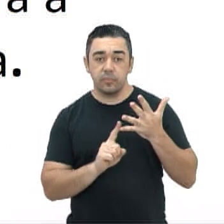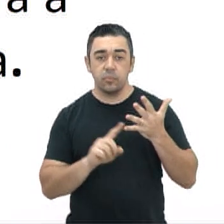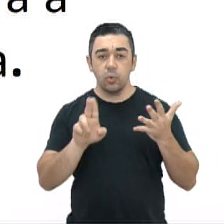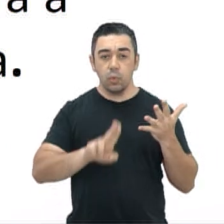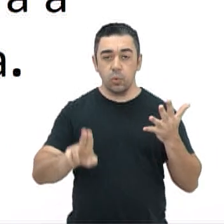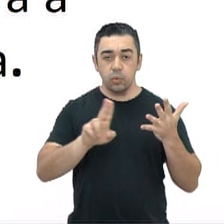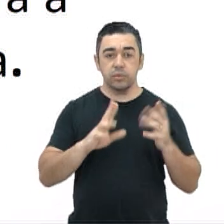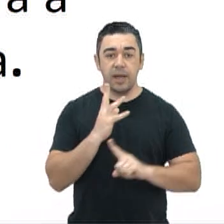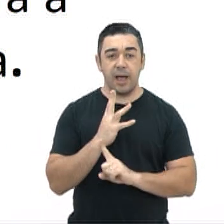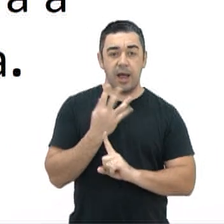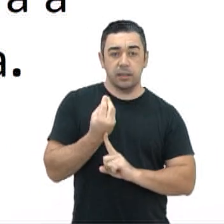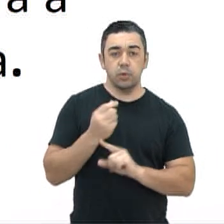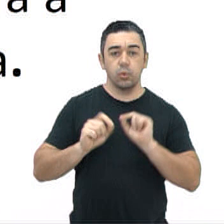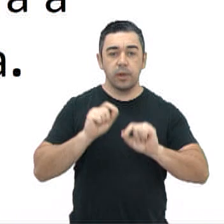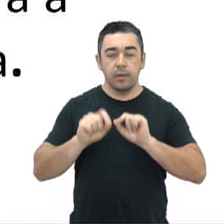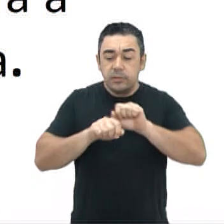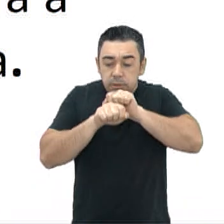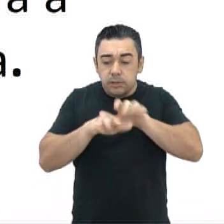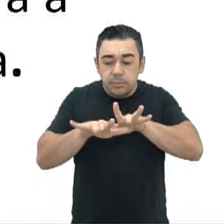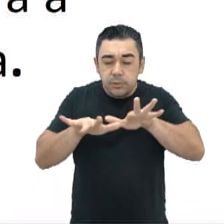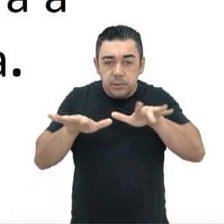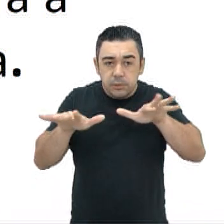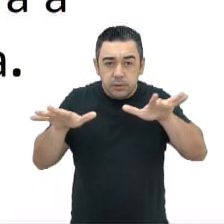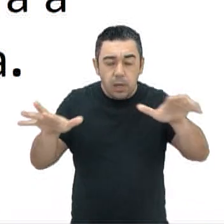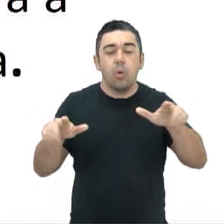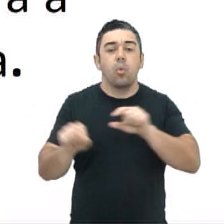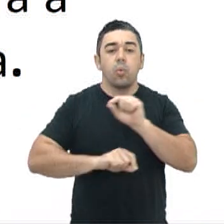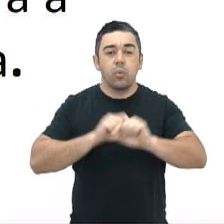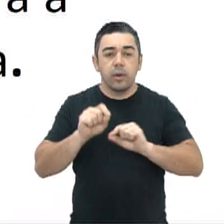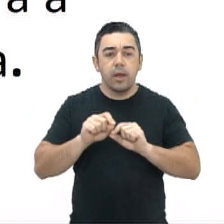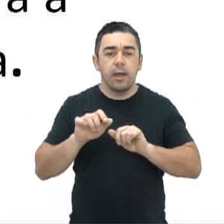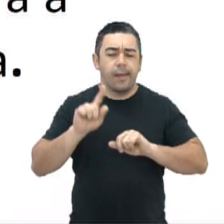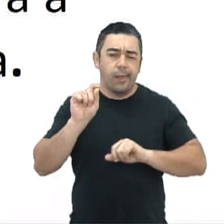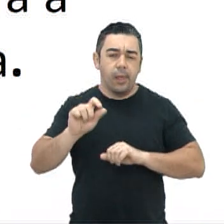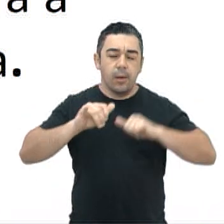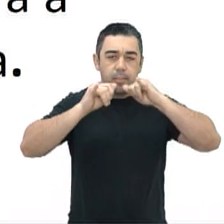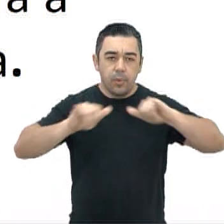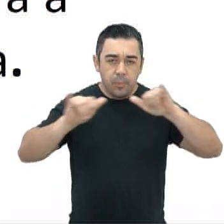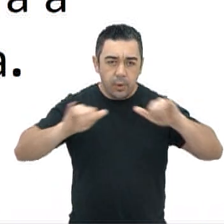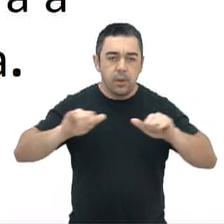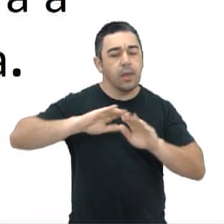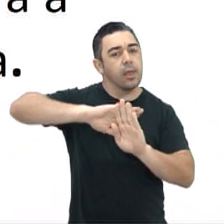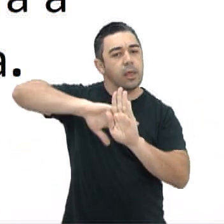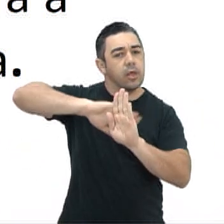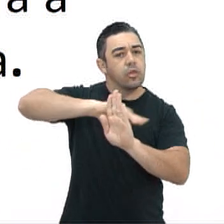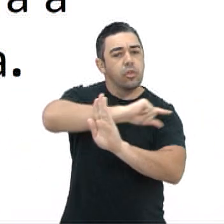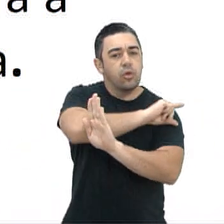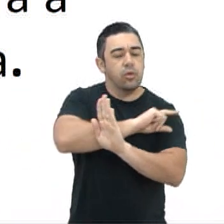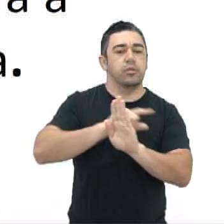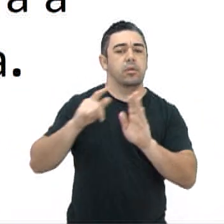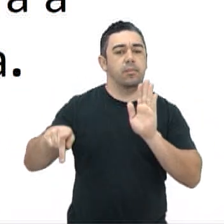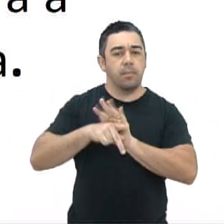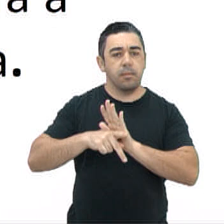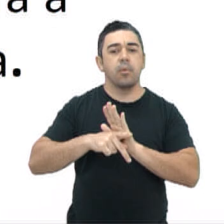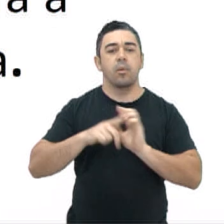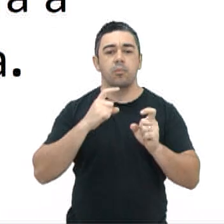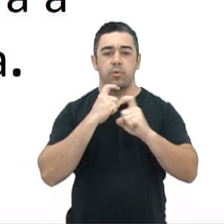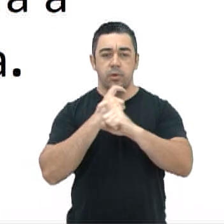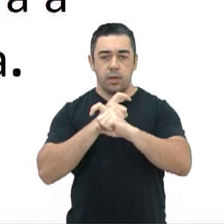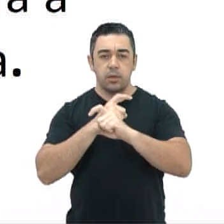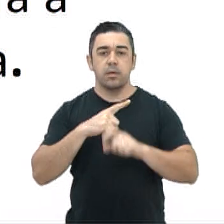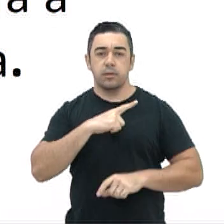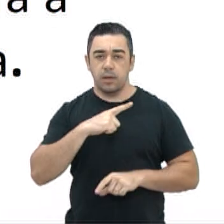na disseminação e consolidação, na ideia de propaganda da ideologia nazista. Estudamos, inclusive, aquele documentário